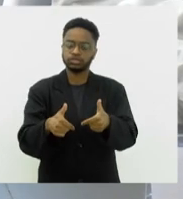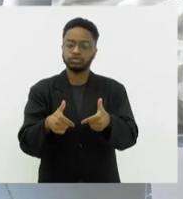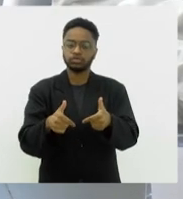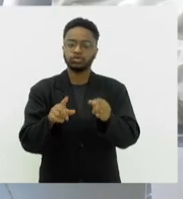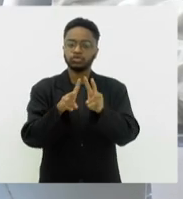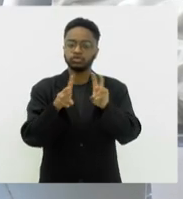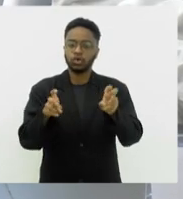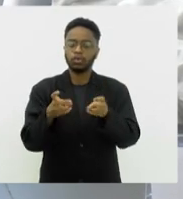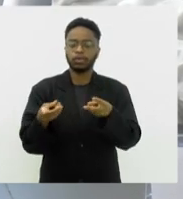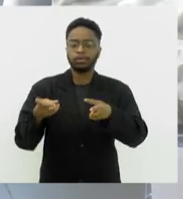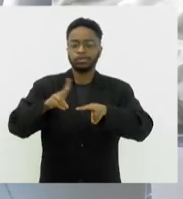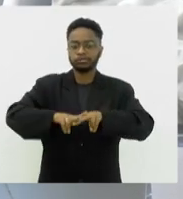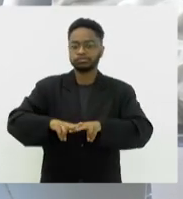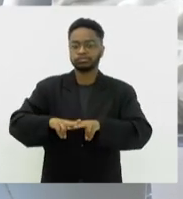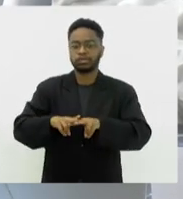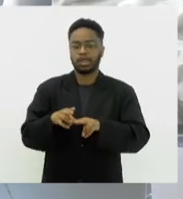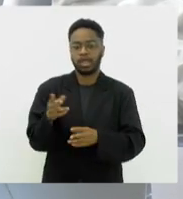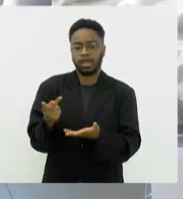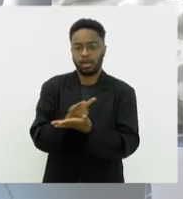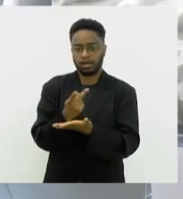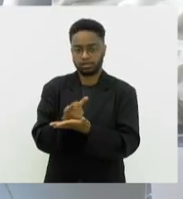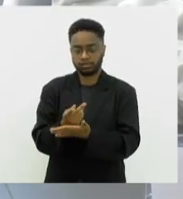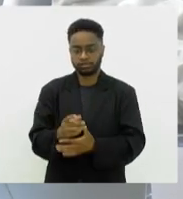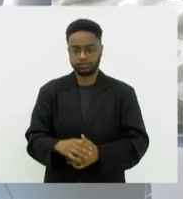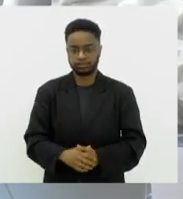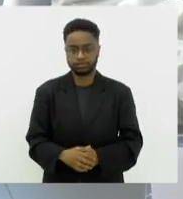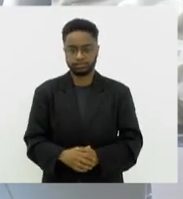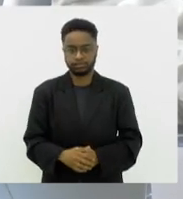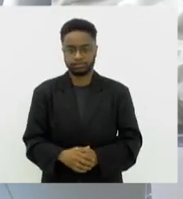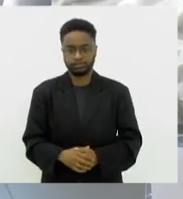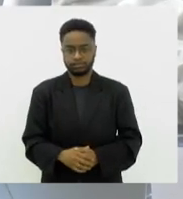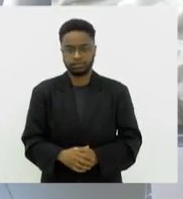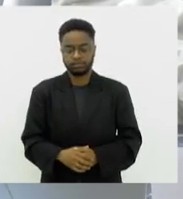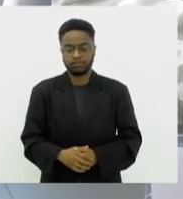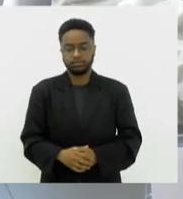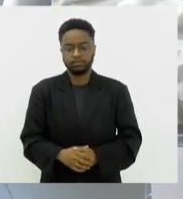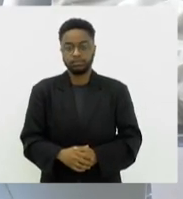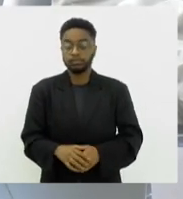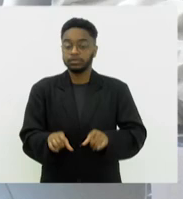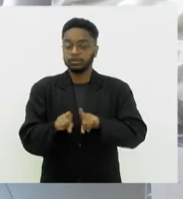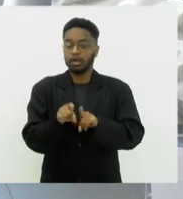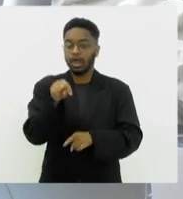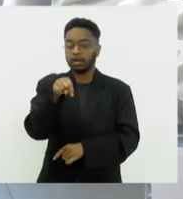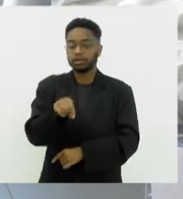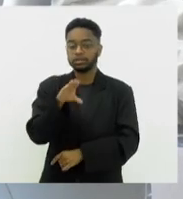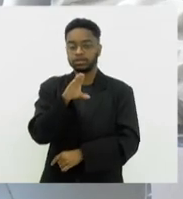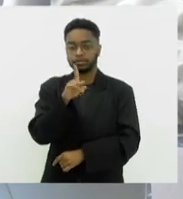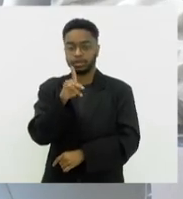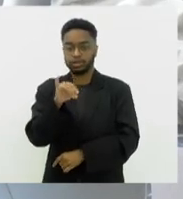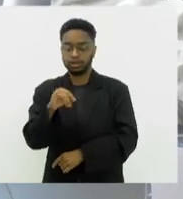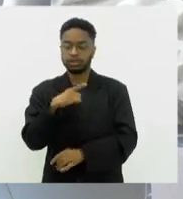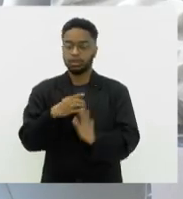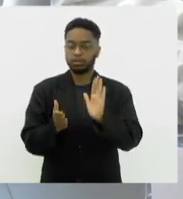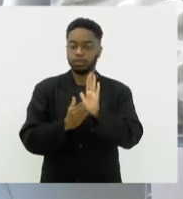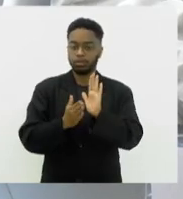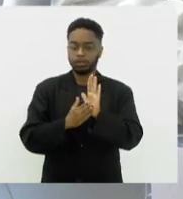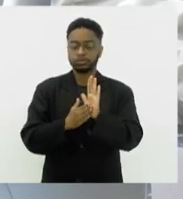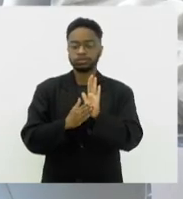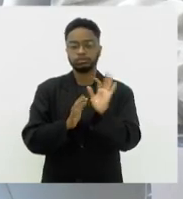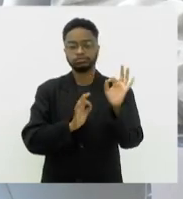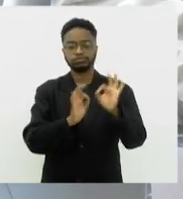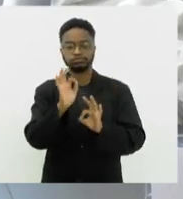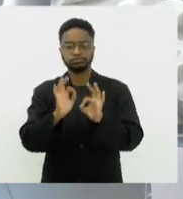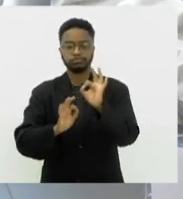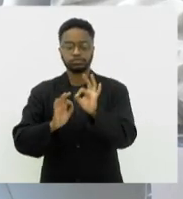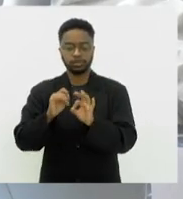injustas e nesse sentido ao viabilizar a presente CPI propôs-se um plano de trabalho apresentado